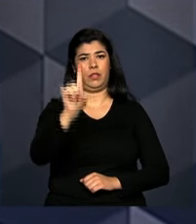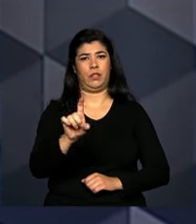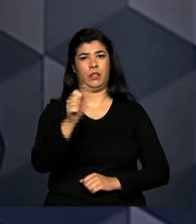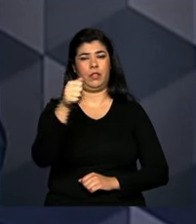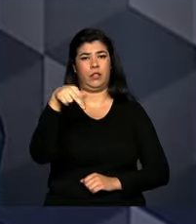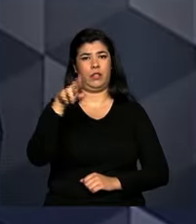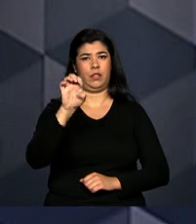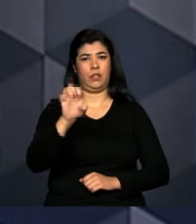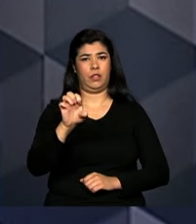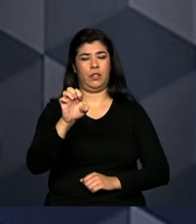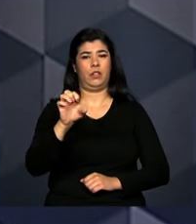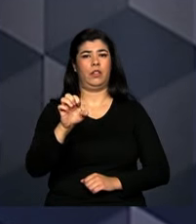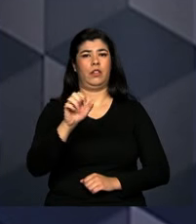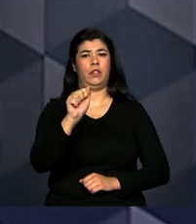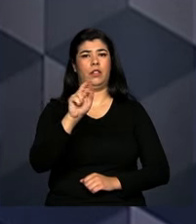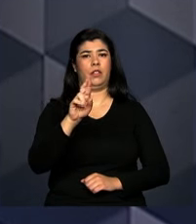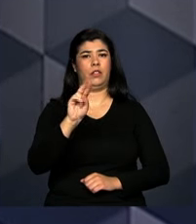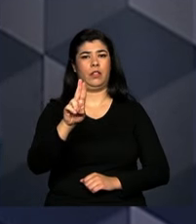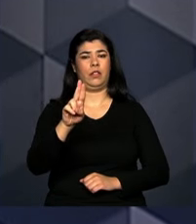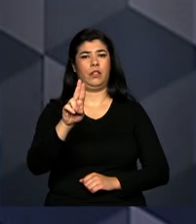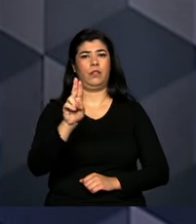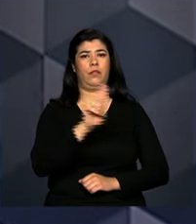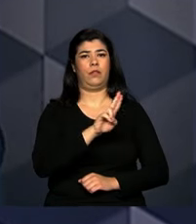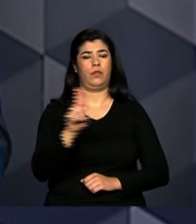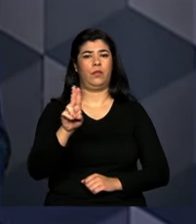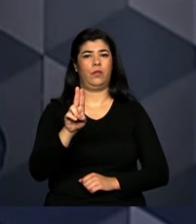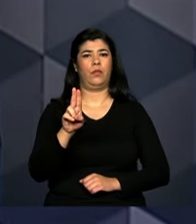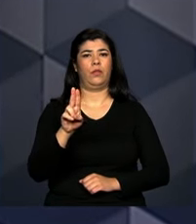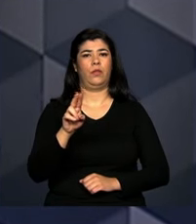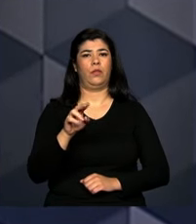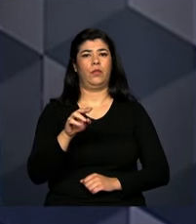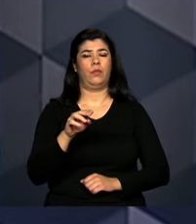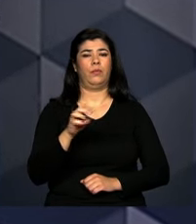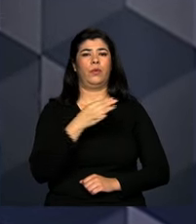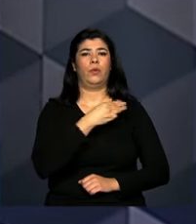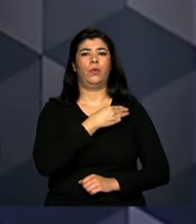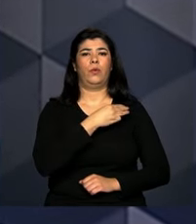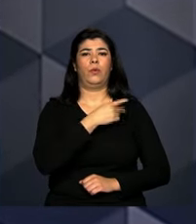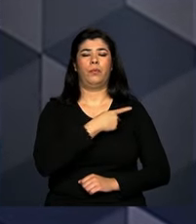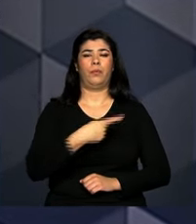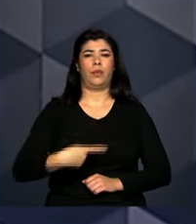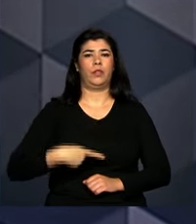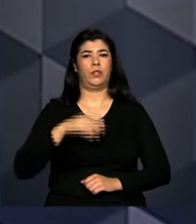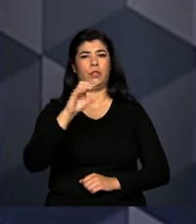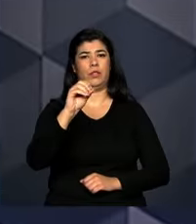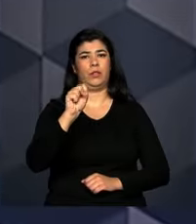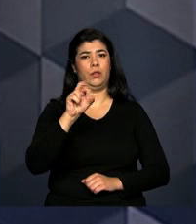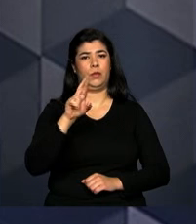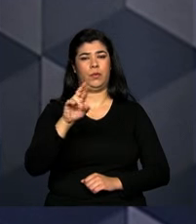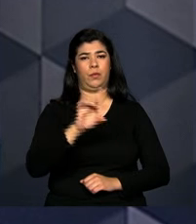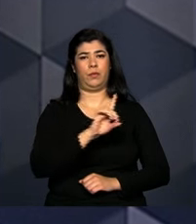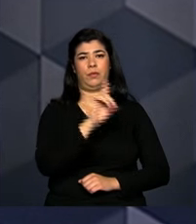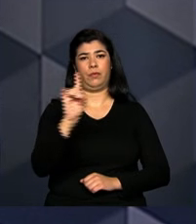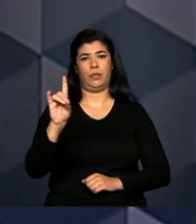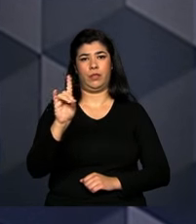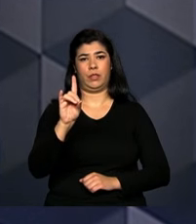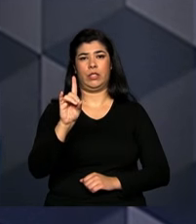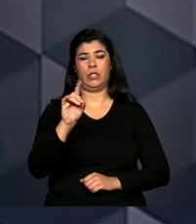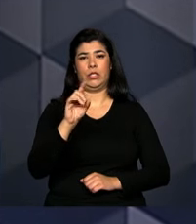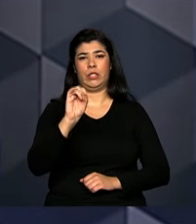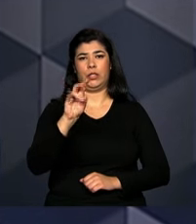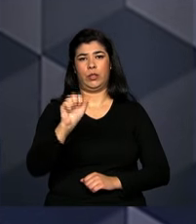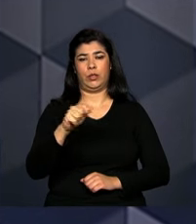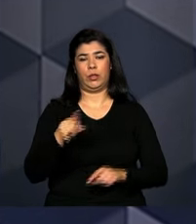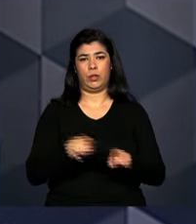nome do vice-presidente Osmar Dias, cumprimentar a todos os colaboradores do